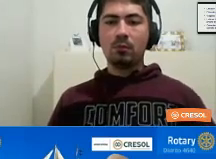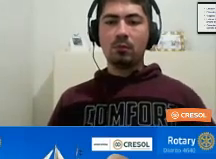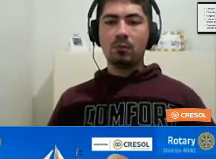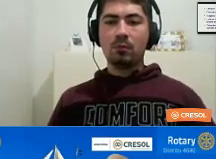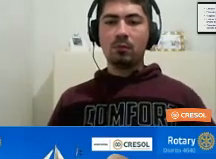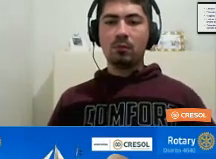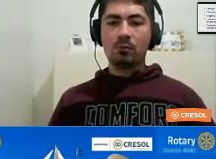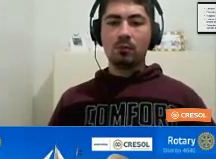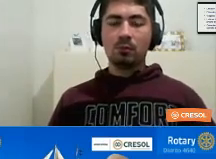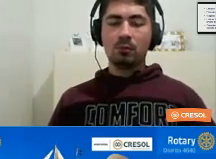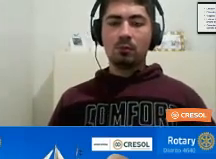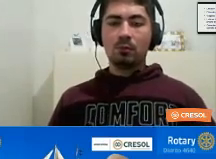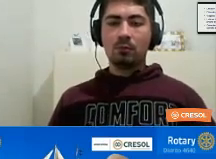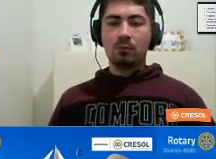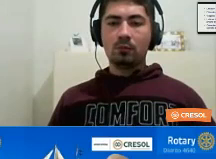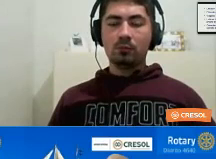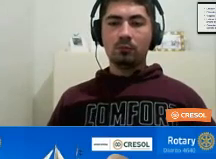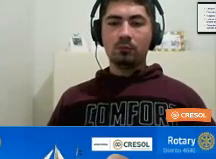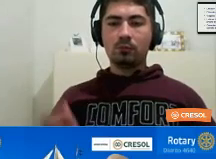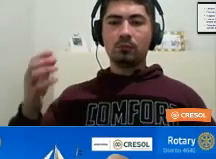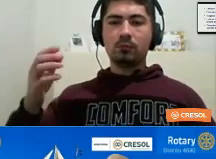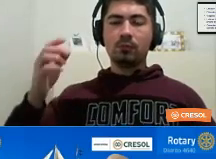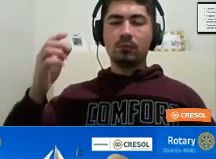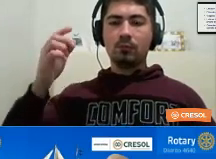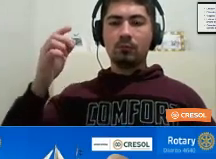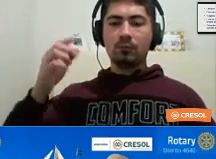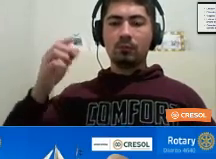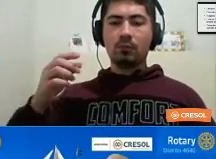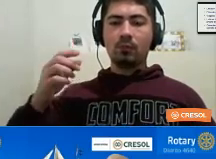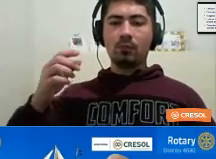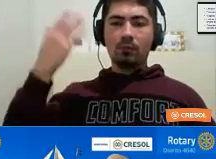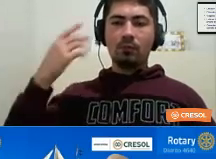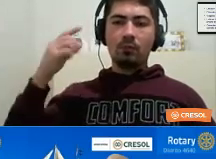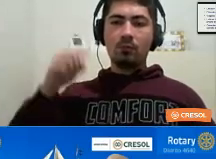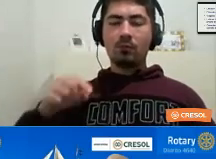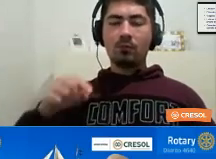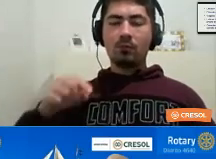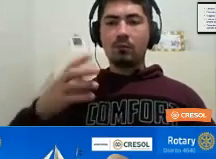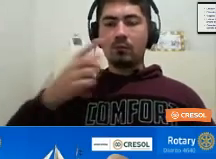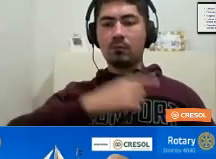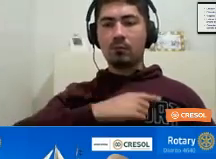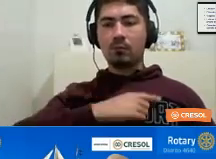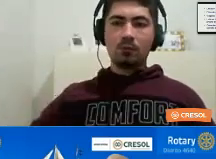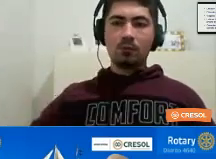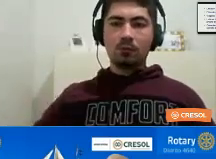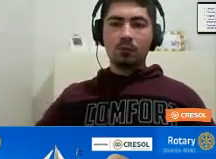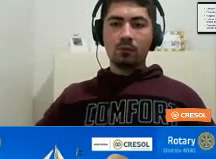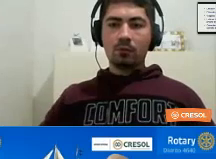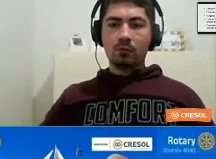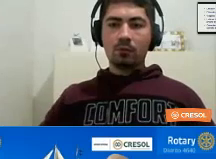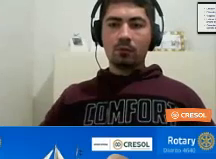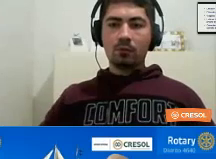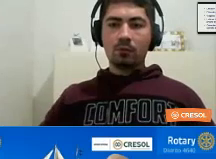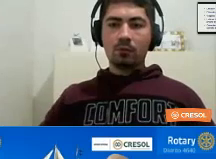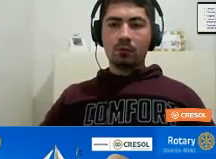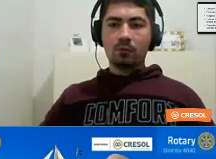realmente o meu foco como governadora. Eu queria que no nosso distrito acontecessem projetos e